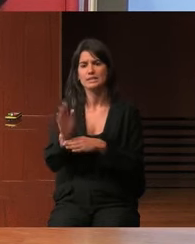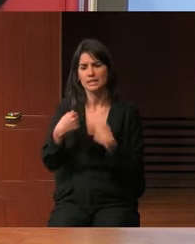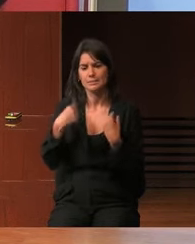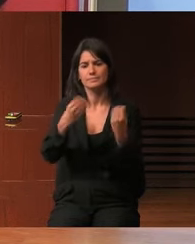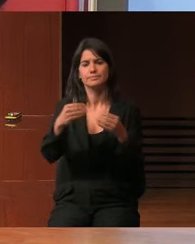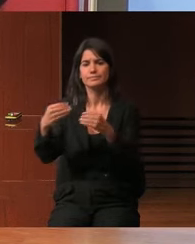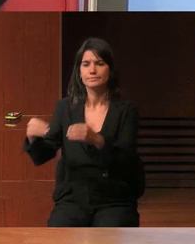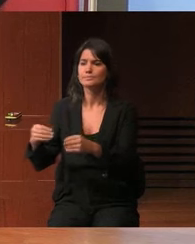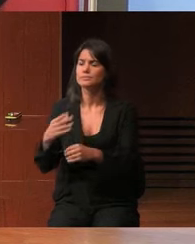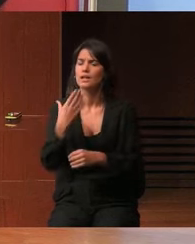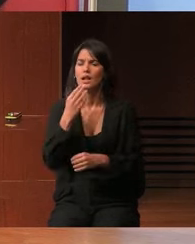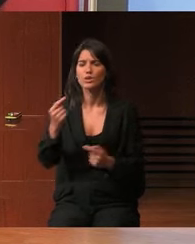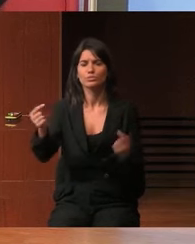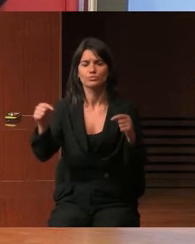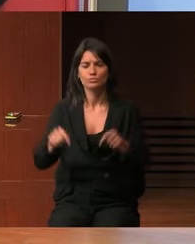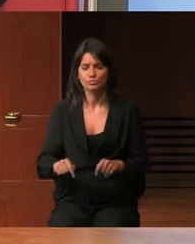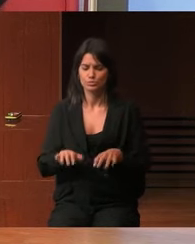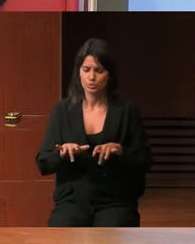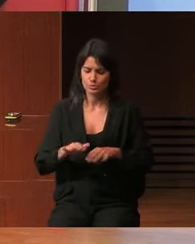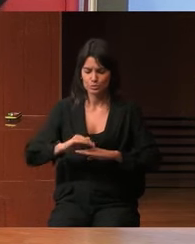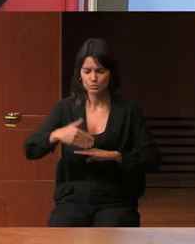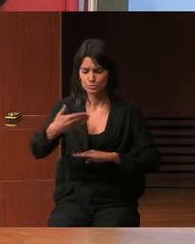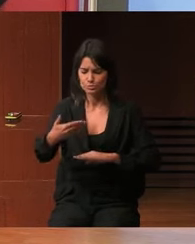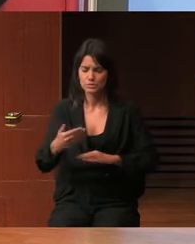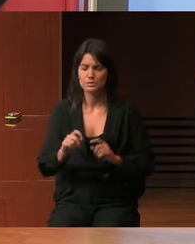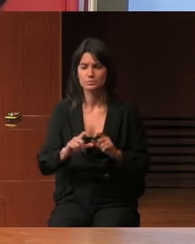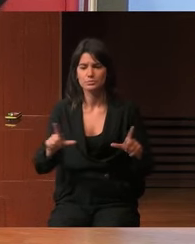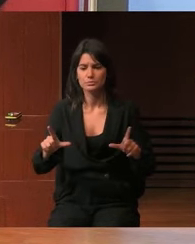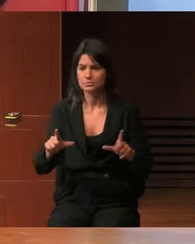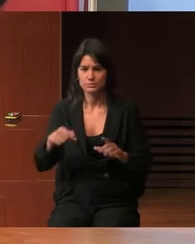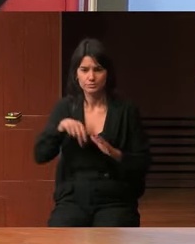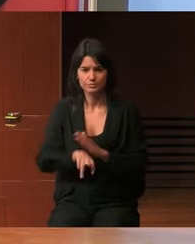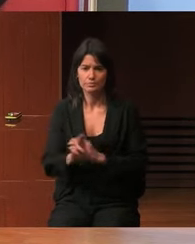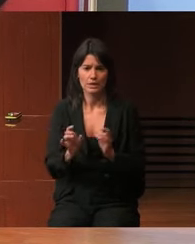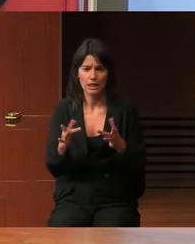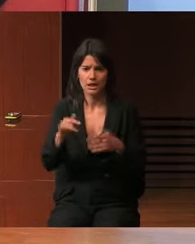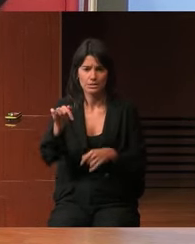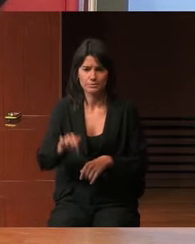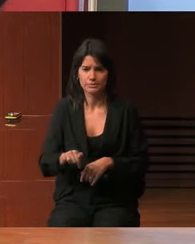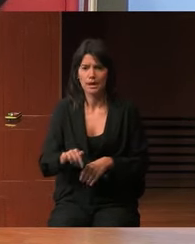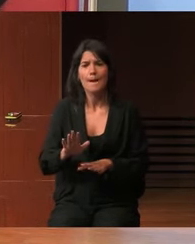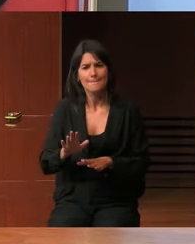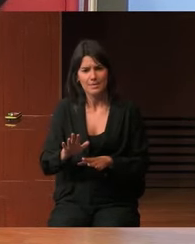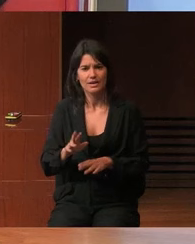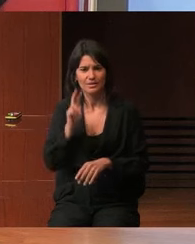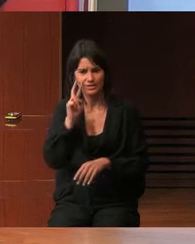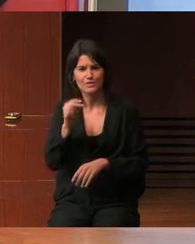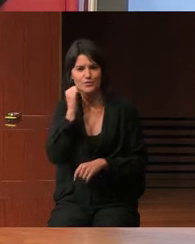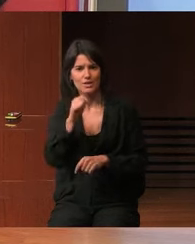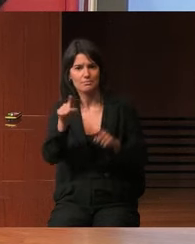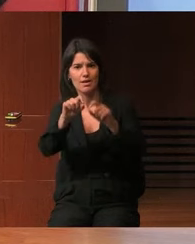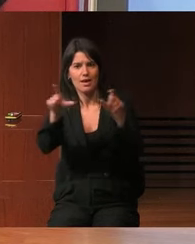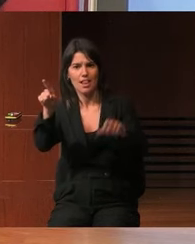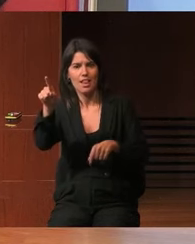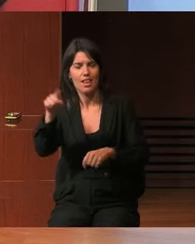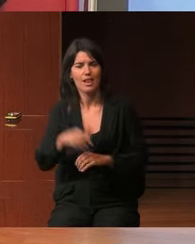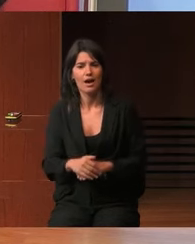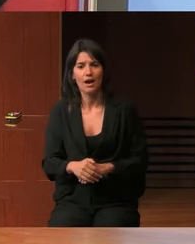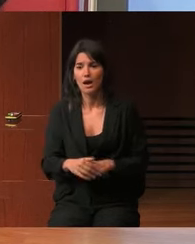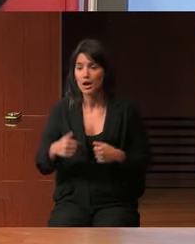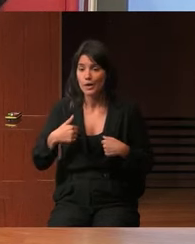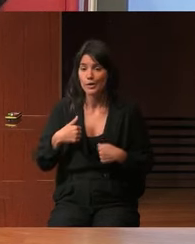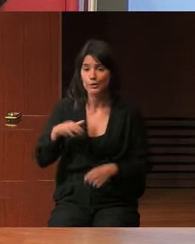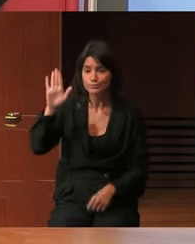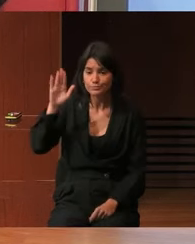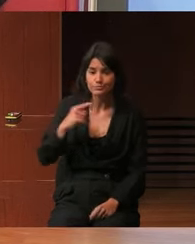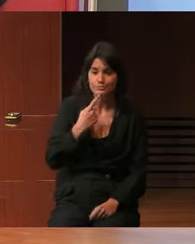os alunos chegam, ligam o computador e vão para a net. Mas estamos a ver um filme. Eu não intervenho sobre